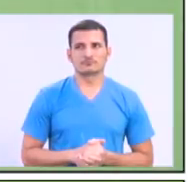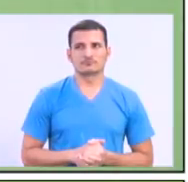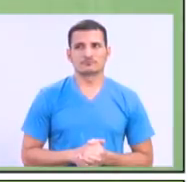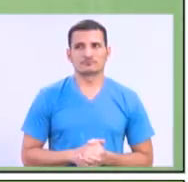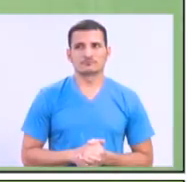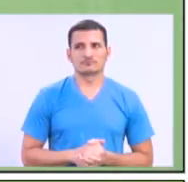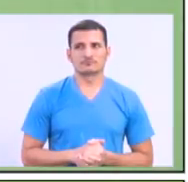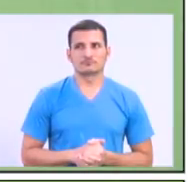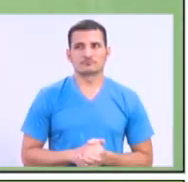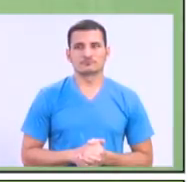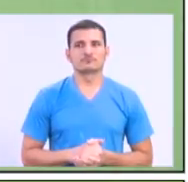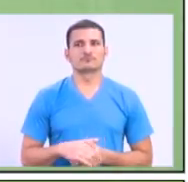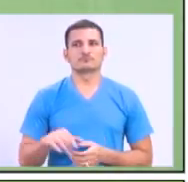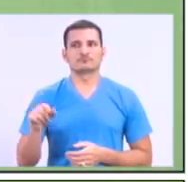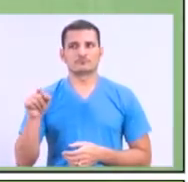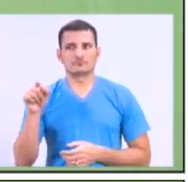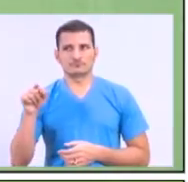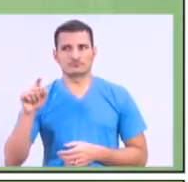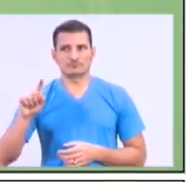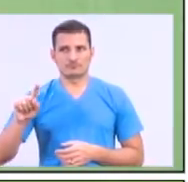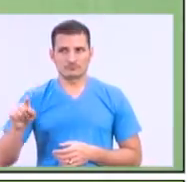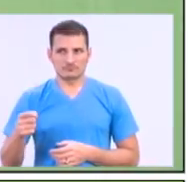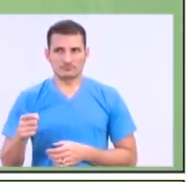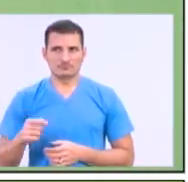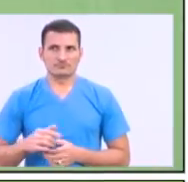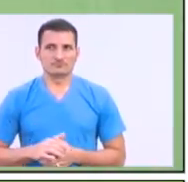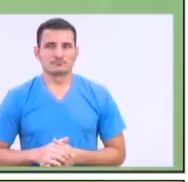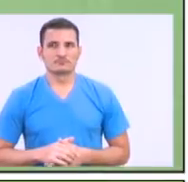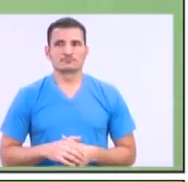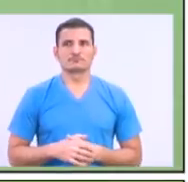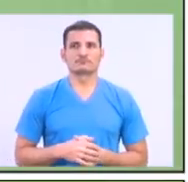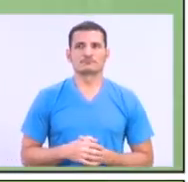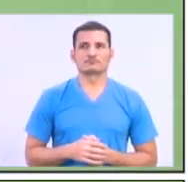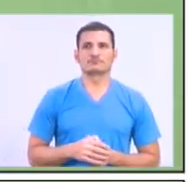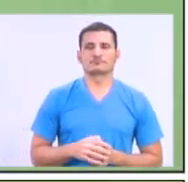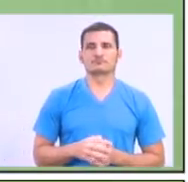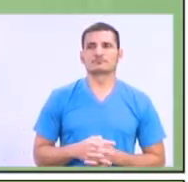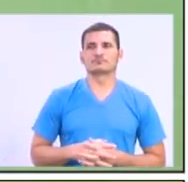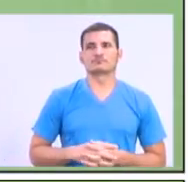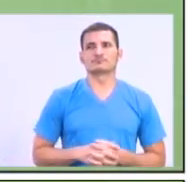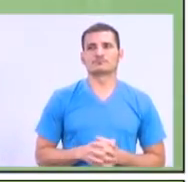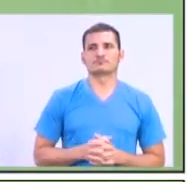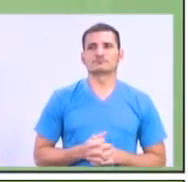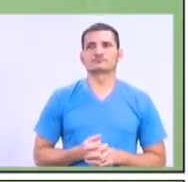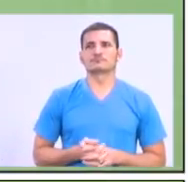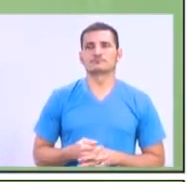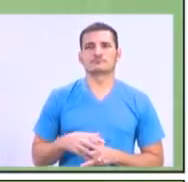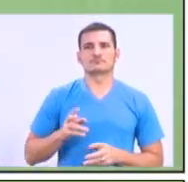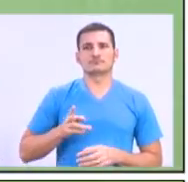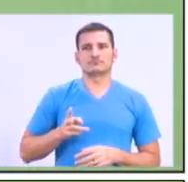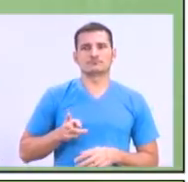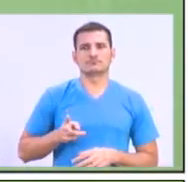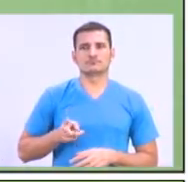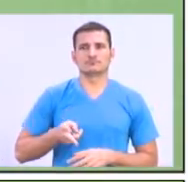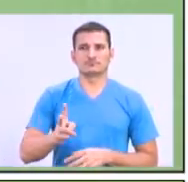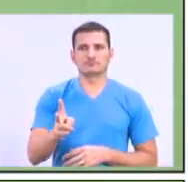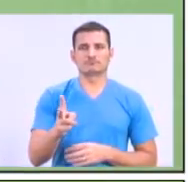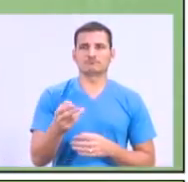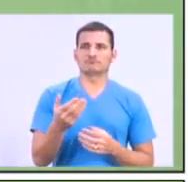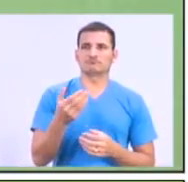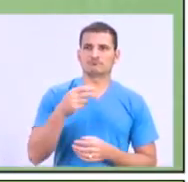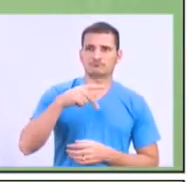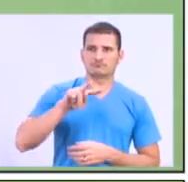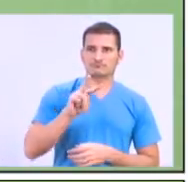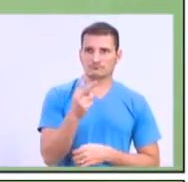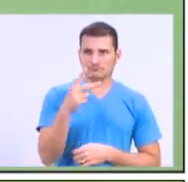nós temos um ponto e vírgula, certo? Sempre ao final da execução de qualquer comando em PHP,